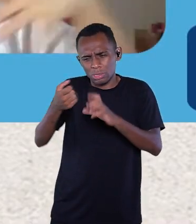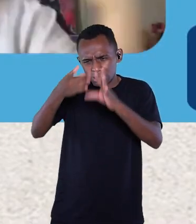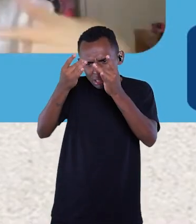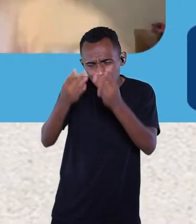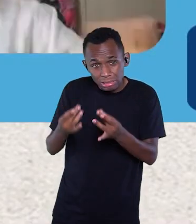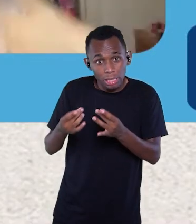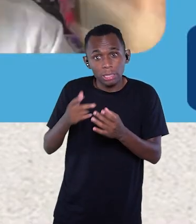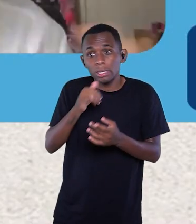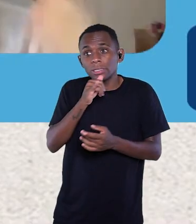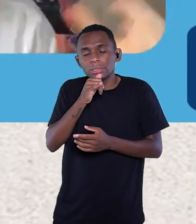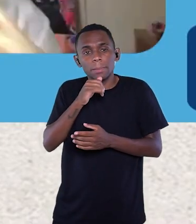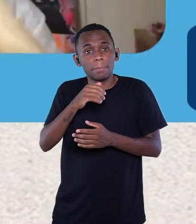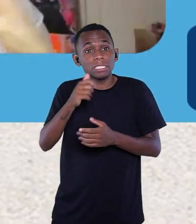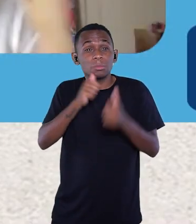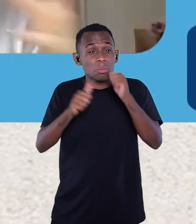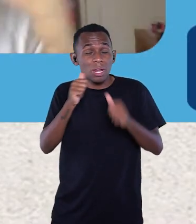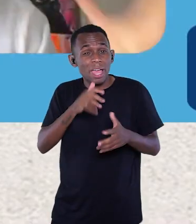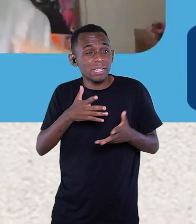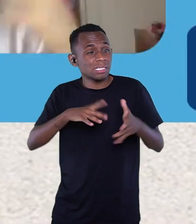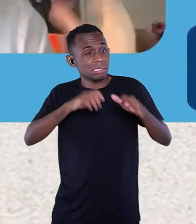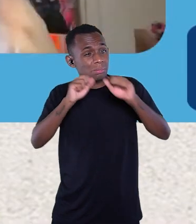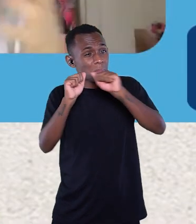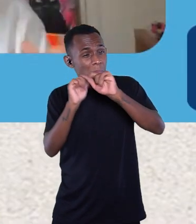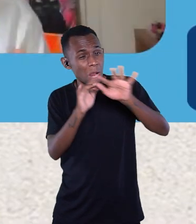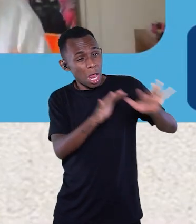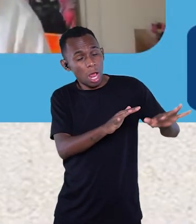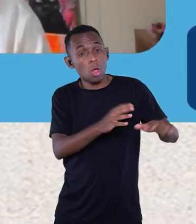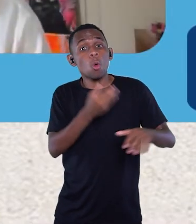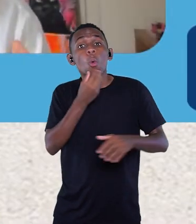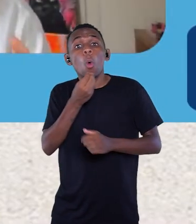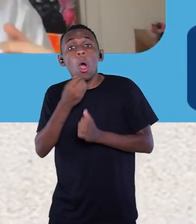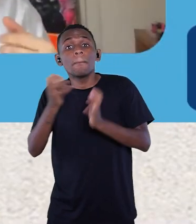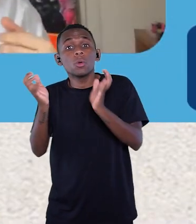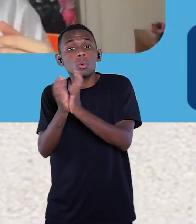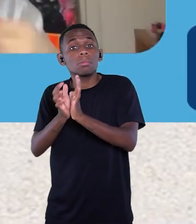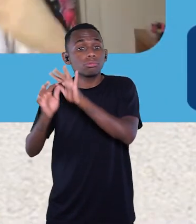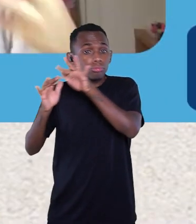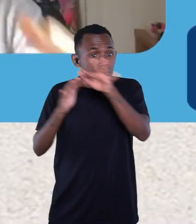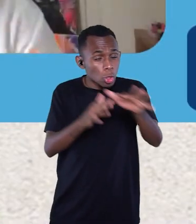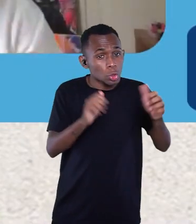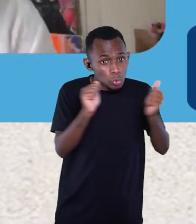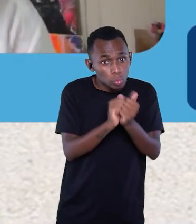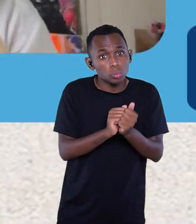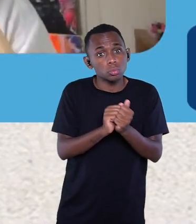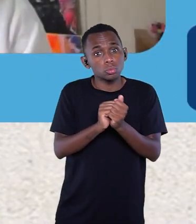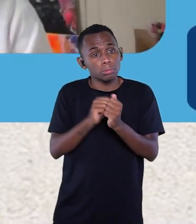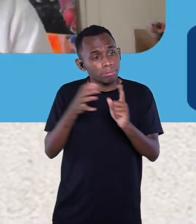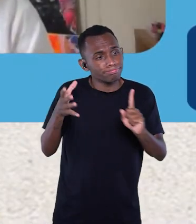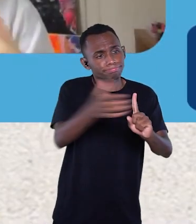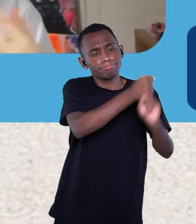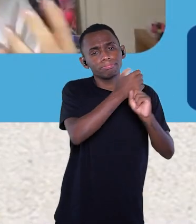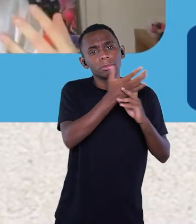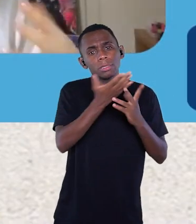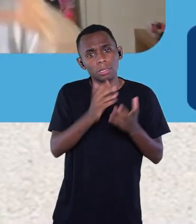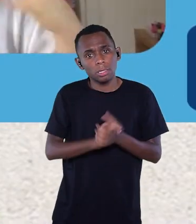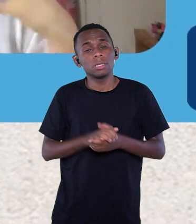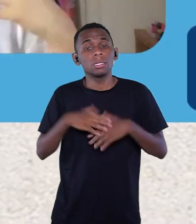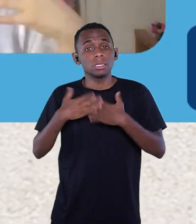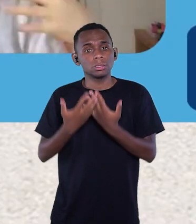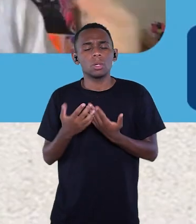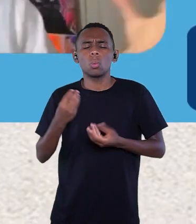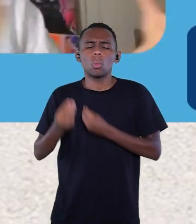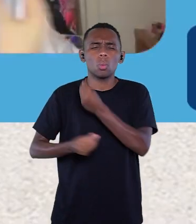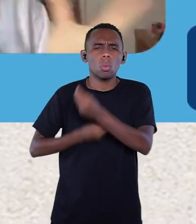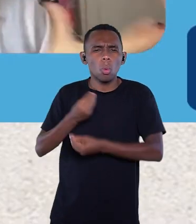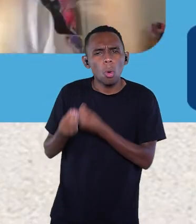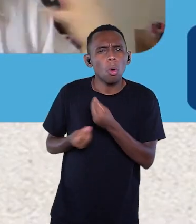são umas mulheres correndo e uns homens atrás delas e tal. E eu ficava me questionando sobre isso. Eu também me questiono um pouco sobre o lugar da mulher,